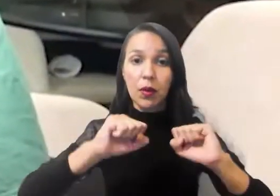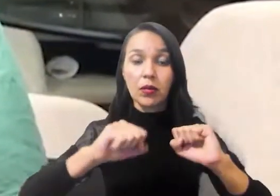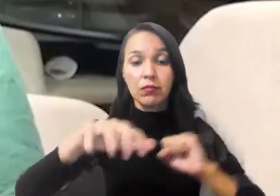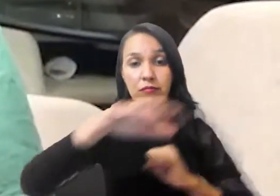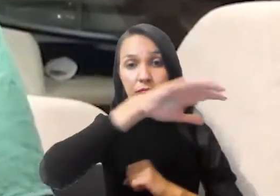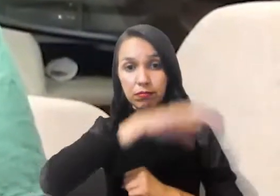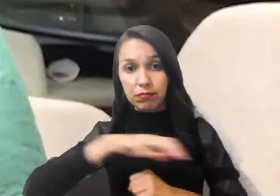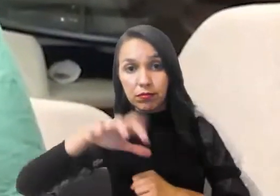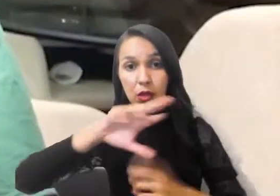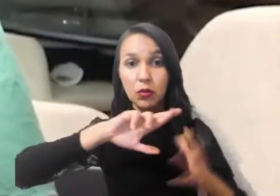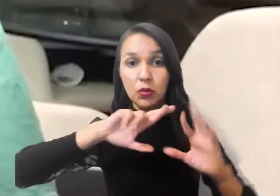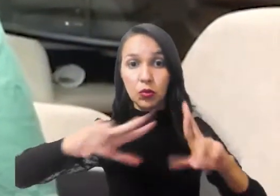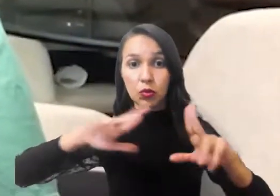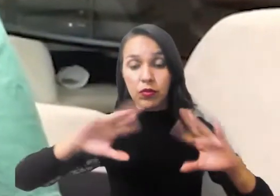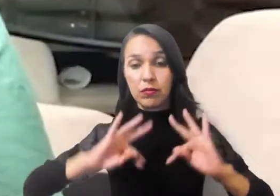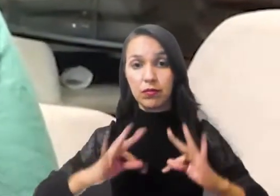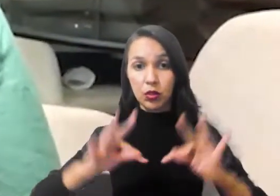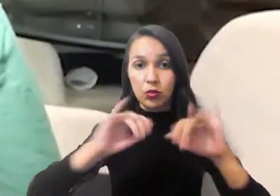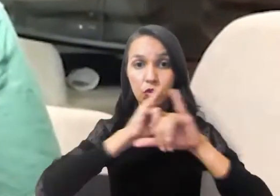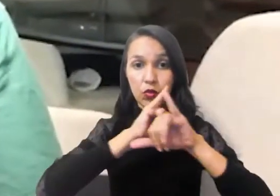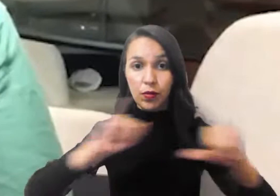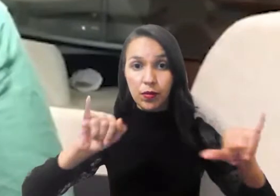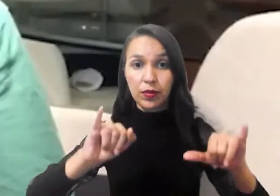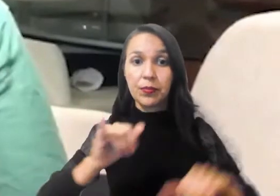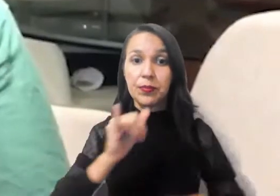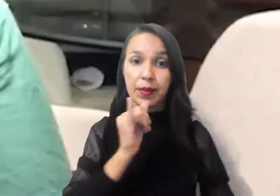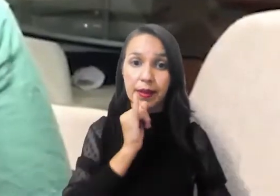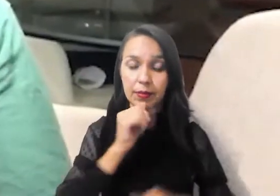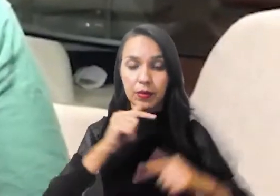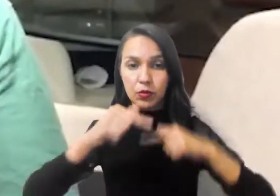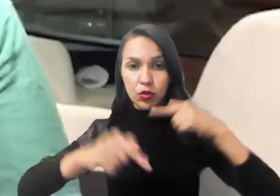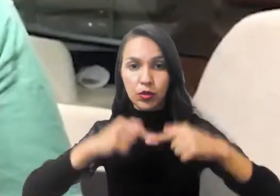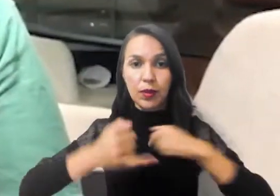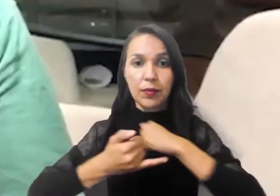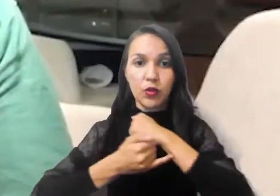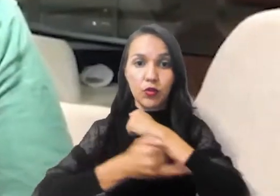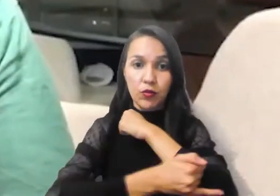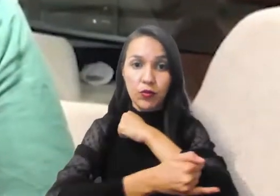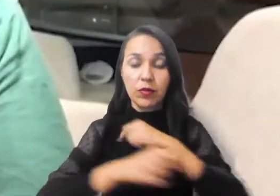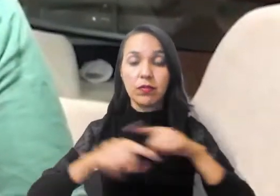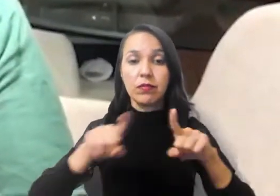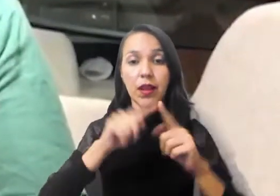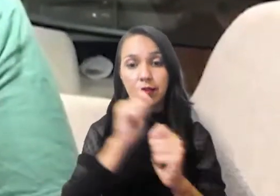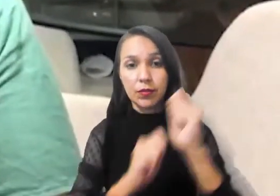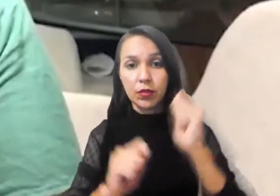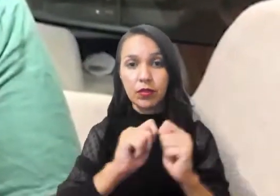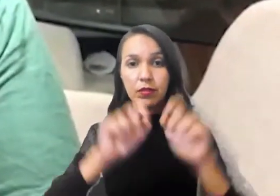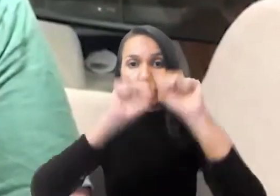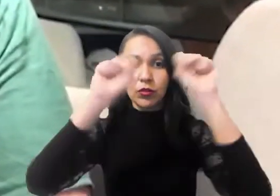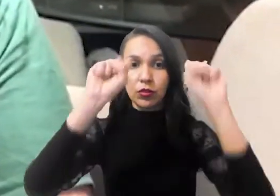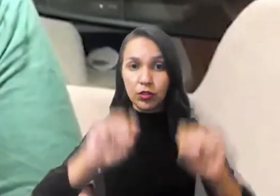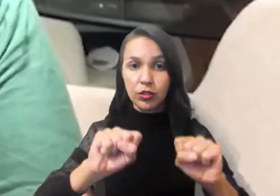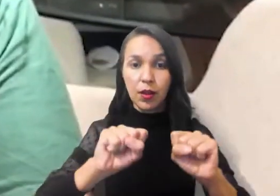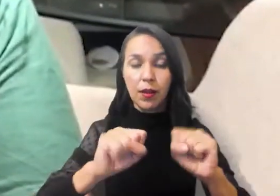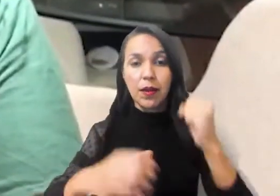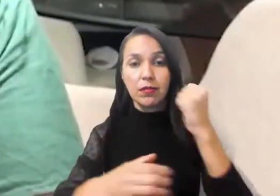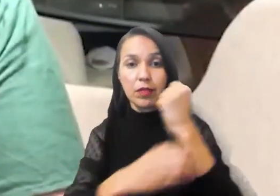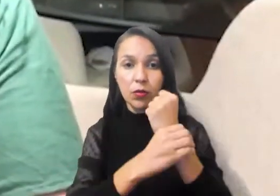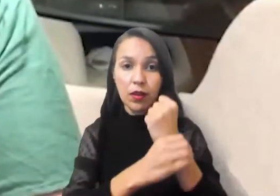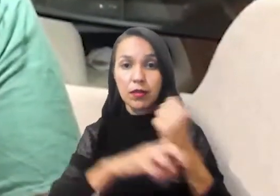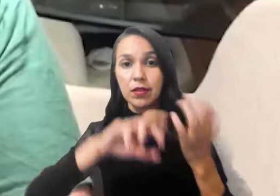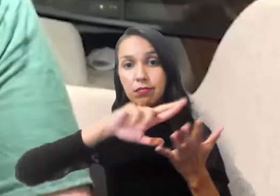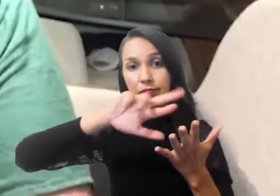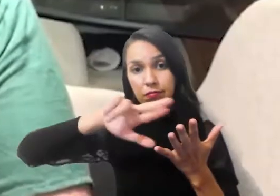profissional que possa atuar em várias áreas da tecnologia de informação, entre elas, gerenciamento de infraestrutura, administração de